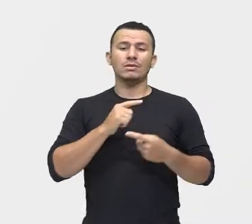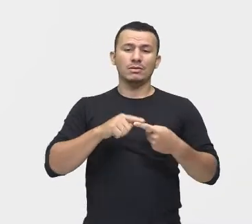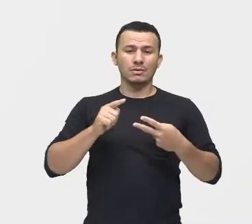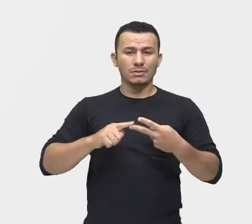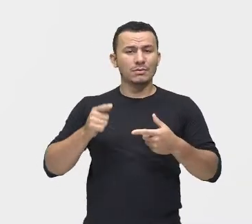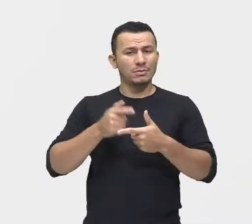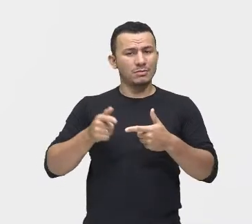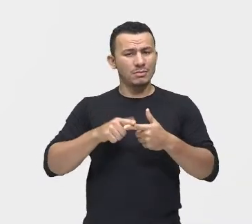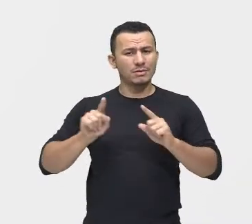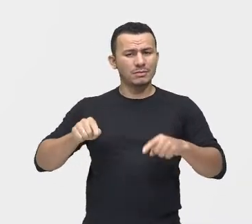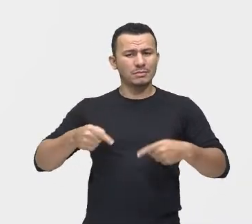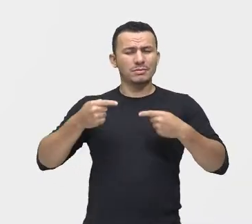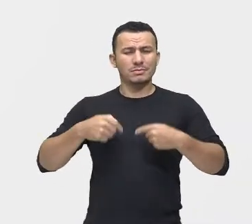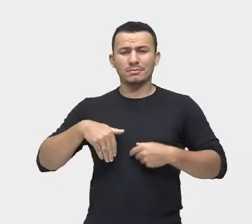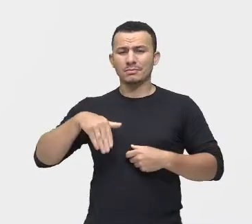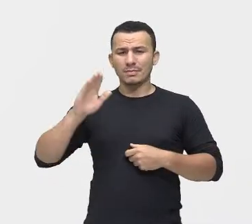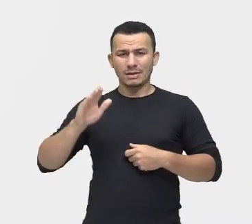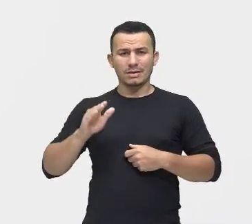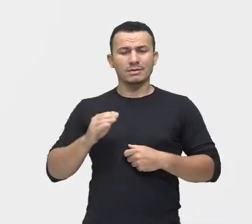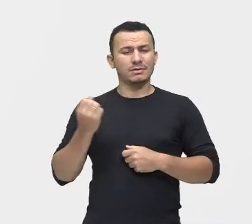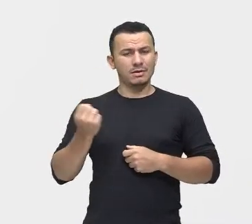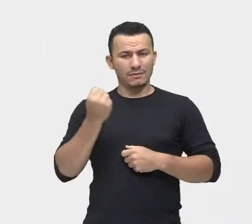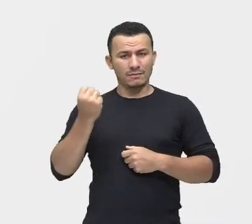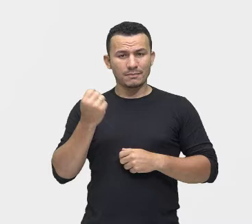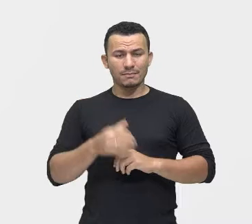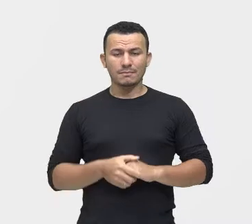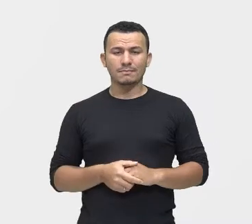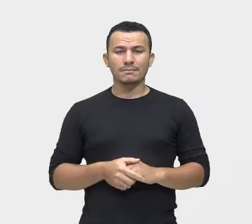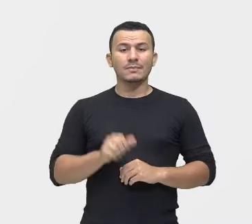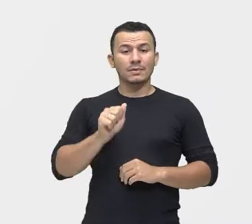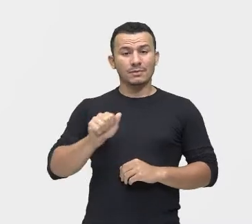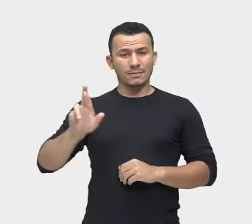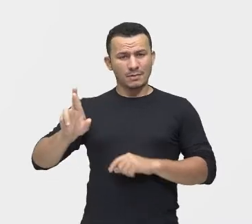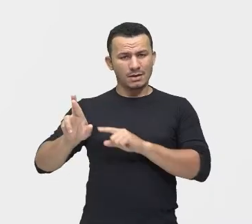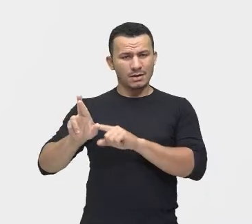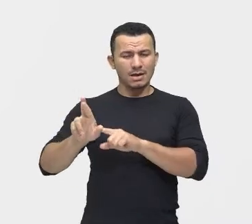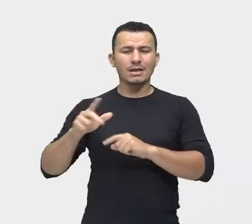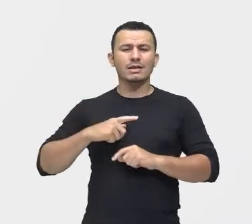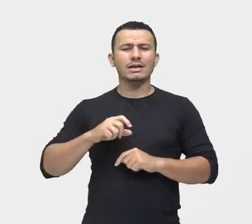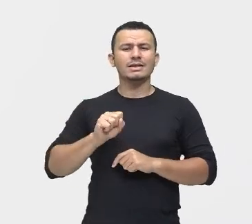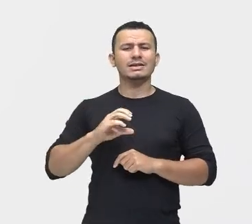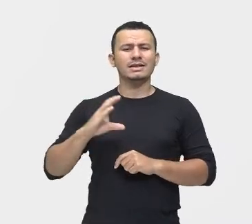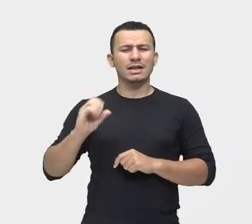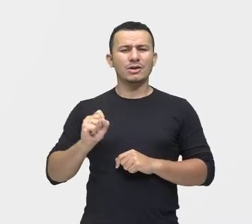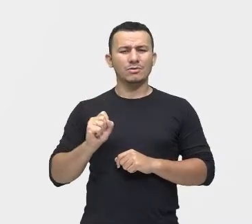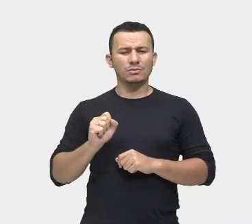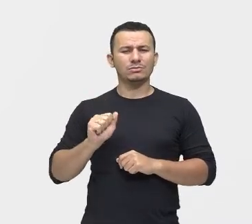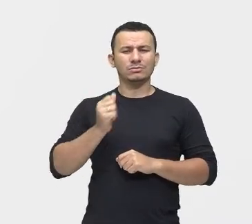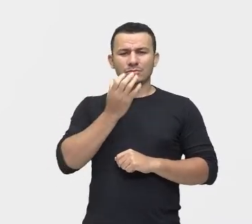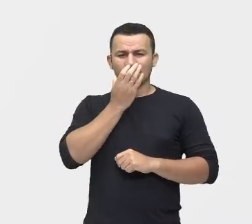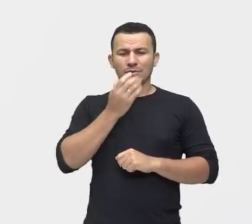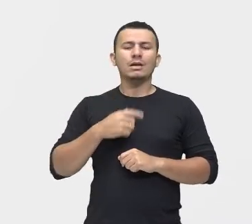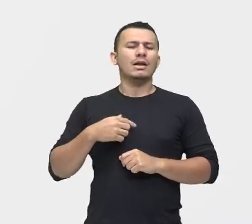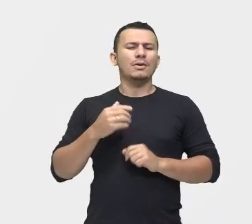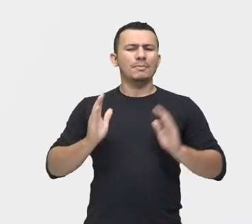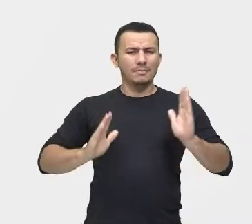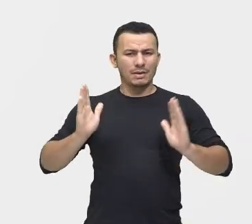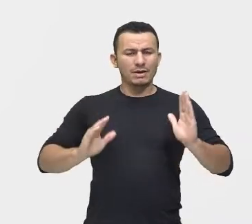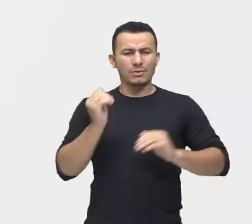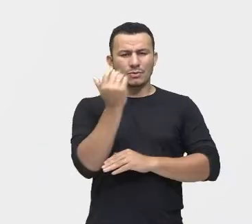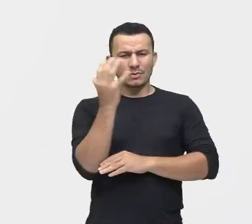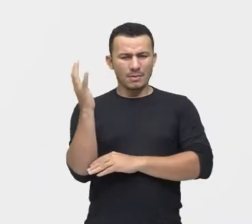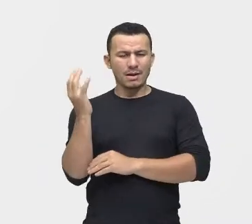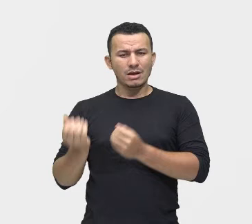muito impactantes. A gente tem um período que quando o ar fica mais seco, a gente tem períodos de queimada, que também é uma